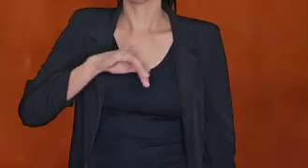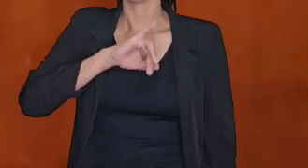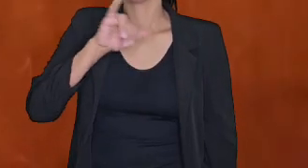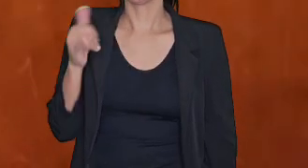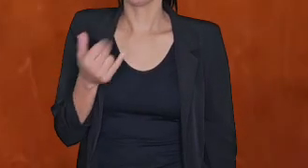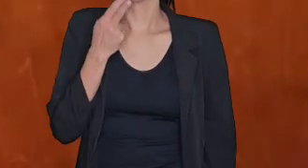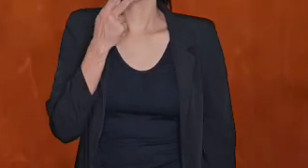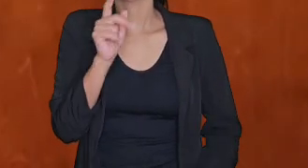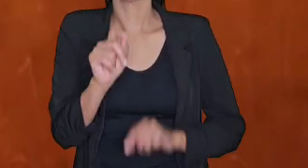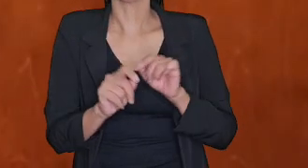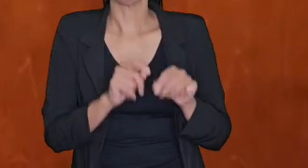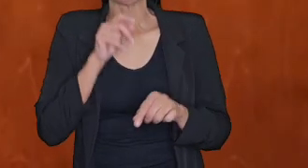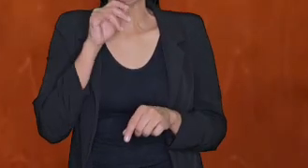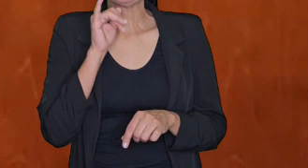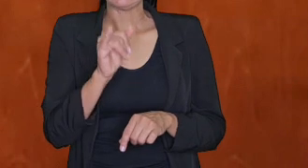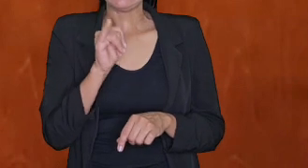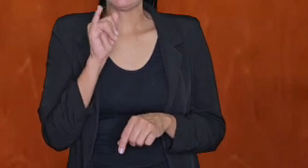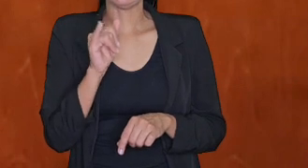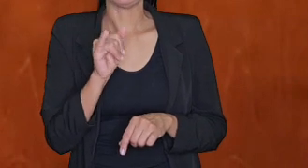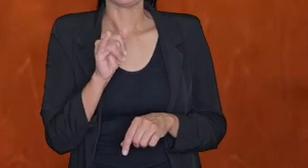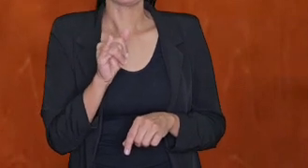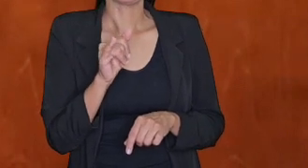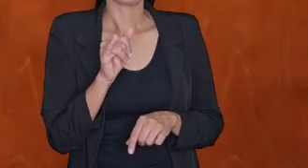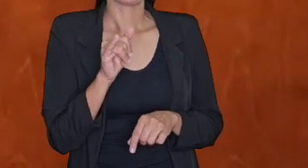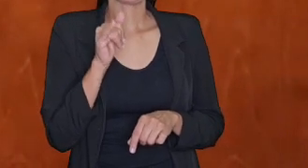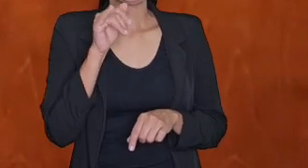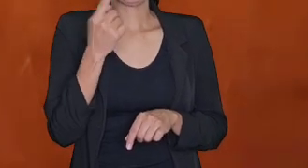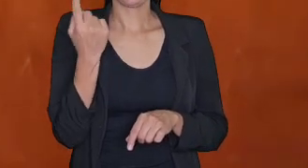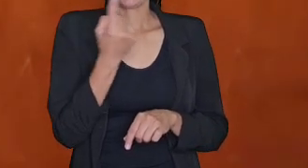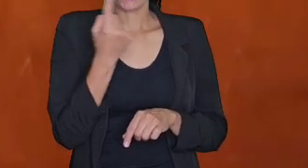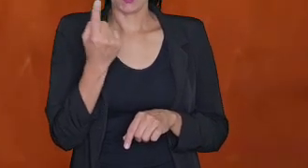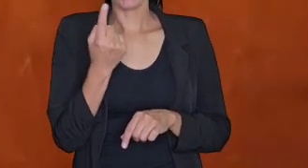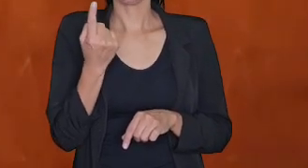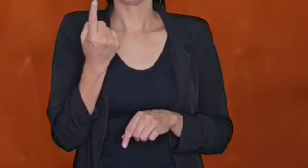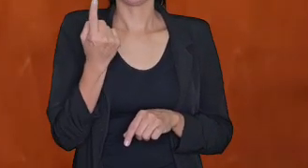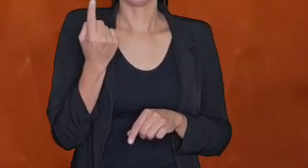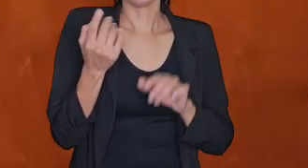acolá? Pode. Até o próprio CNJ diz que